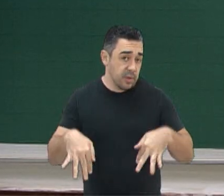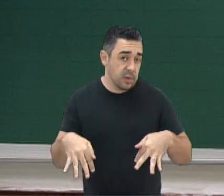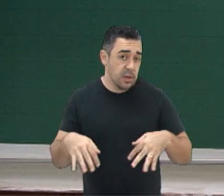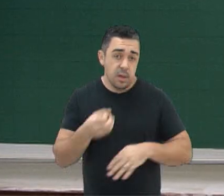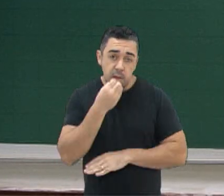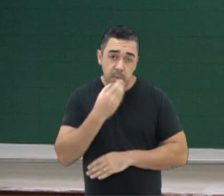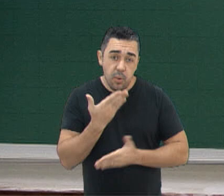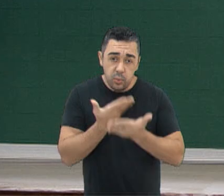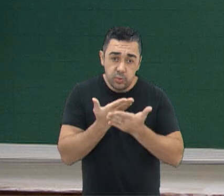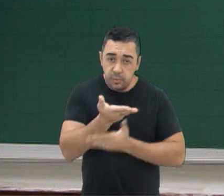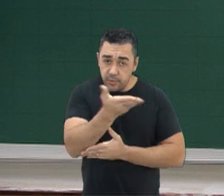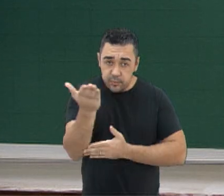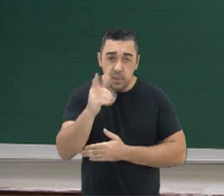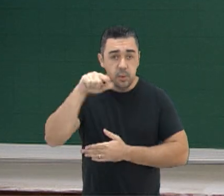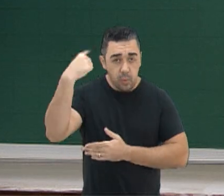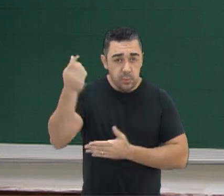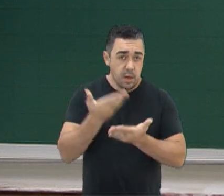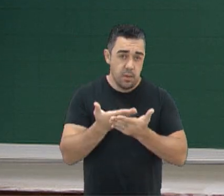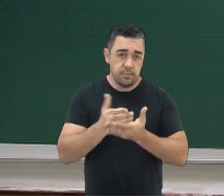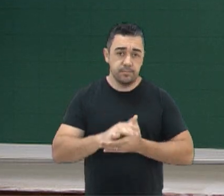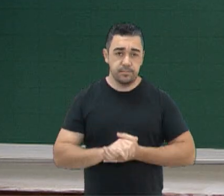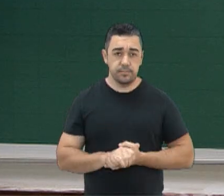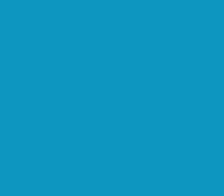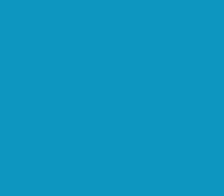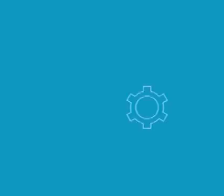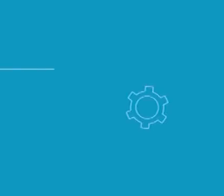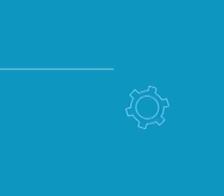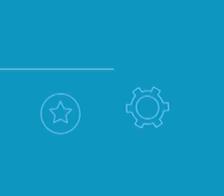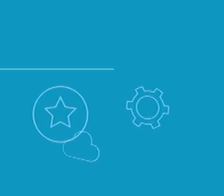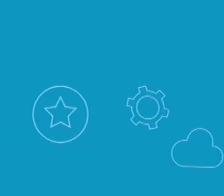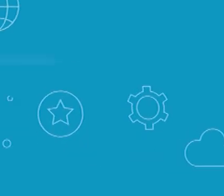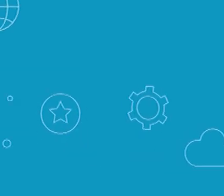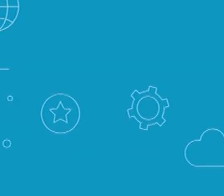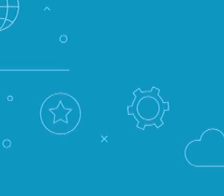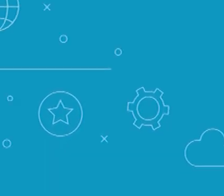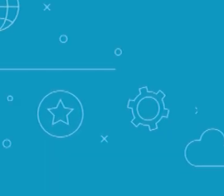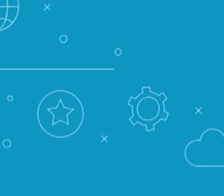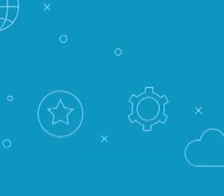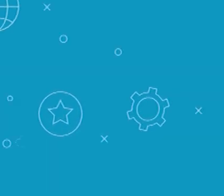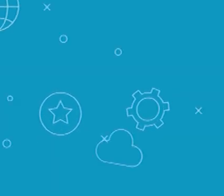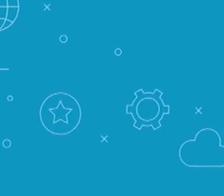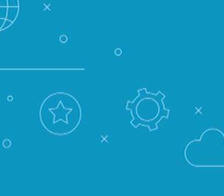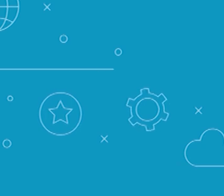Bons estudos e até a próxima aula.